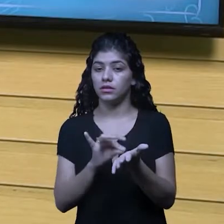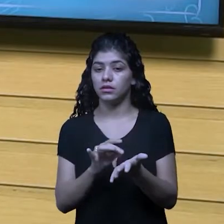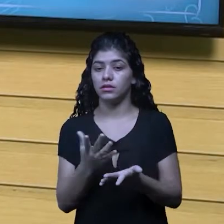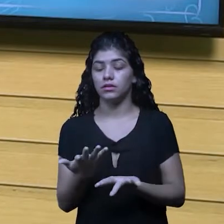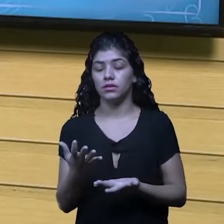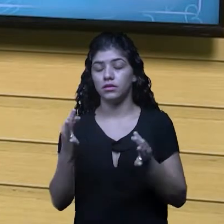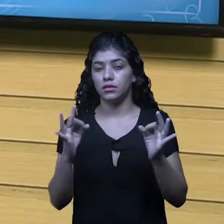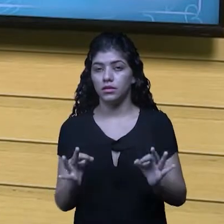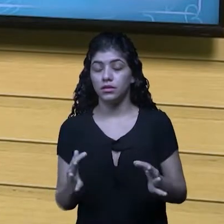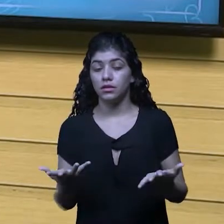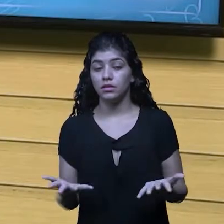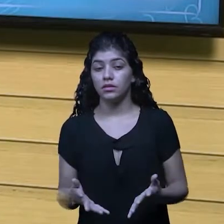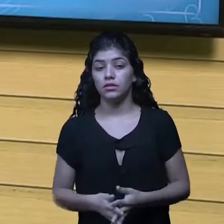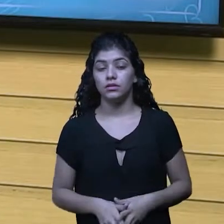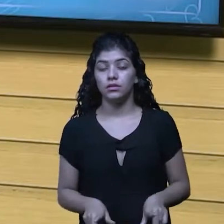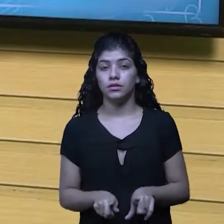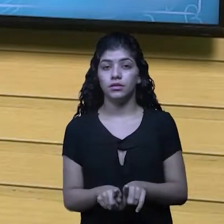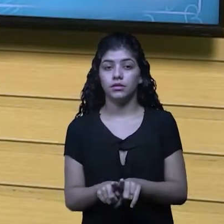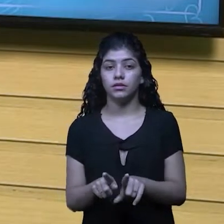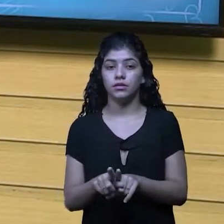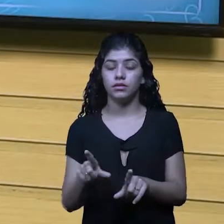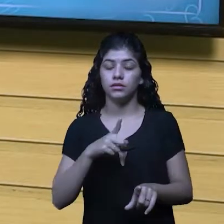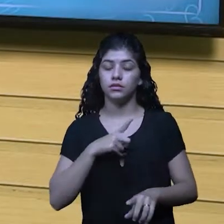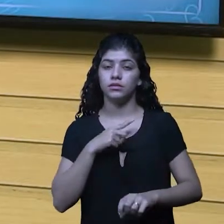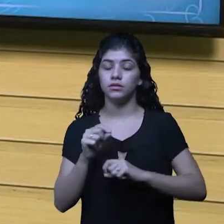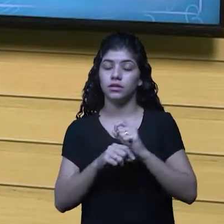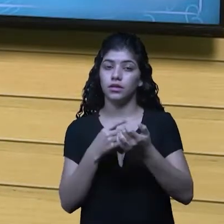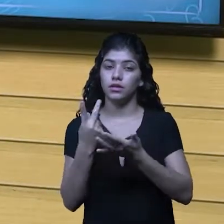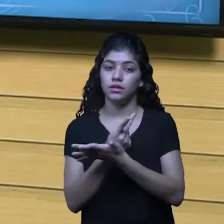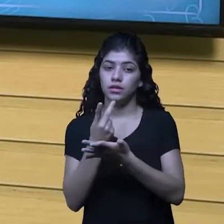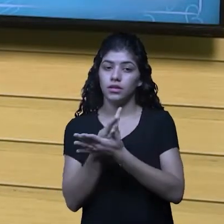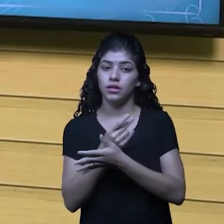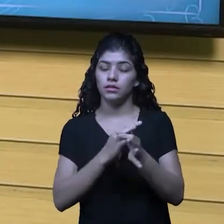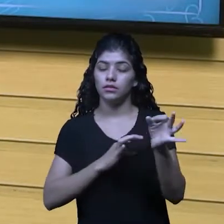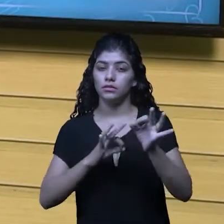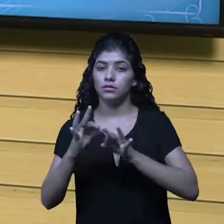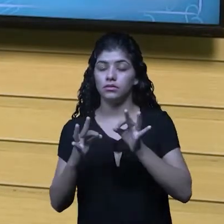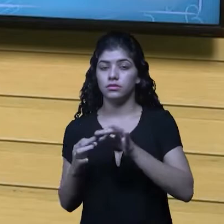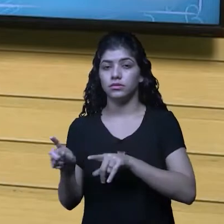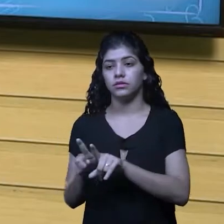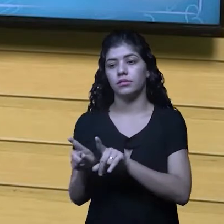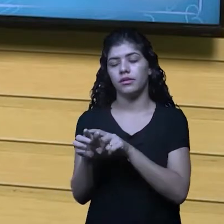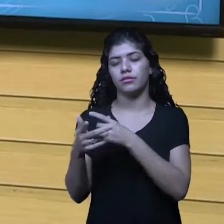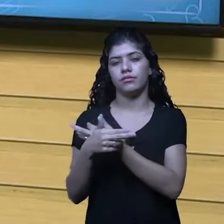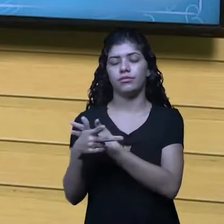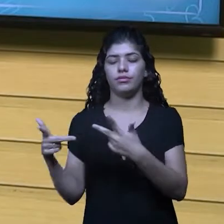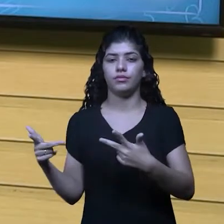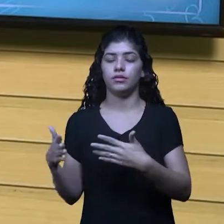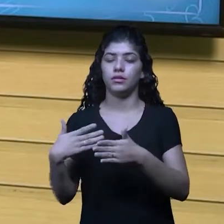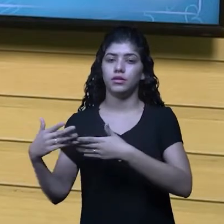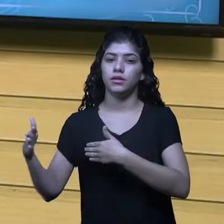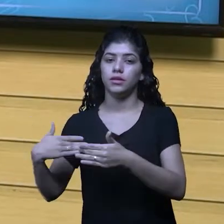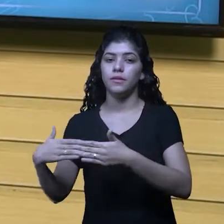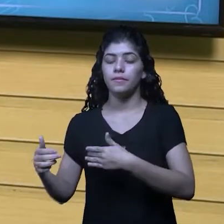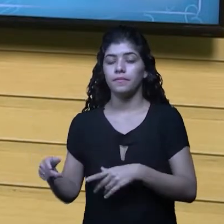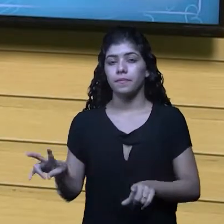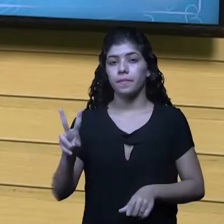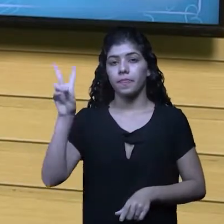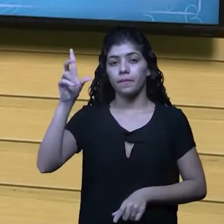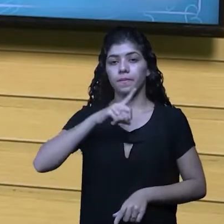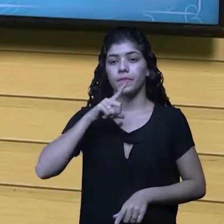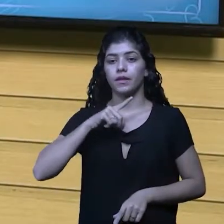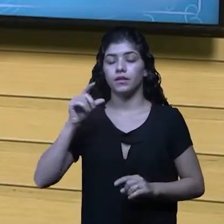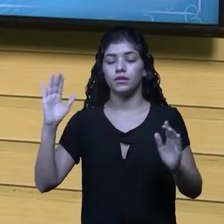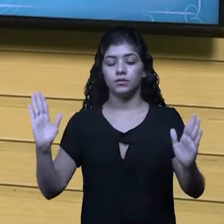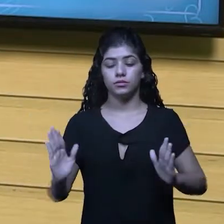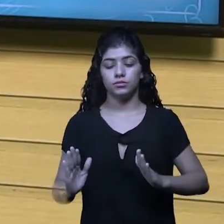Tá? Além disso, nós vimos erros sistemáticos e aleatórios. eles são esses valores que vão gerar a